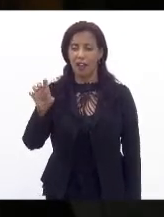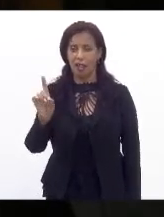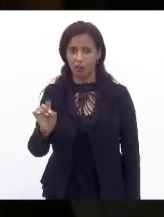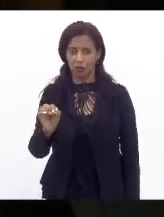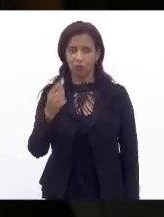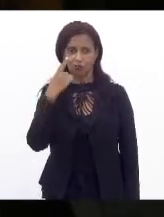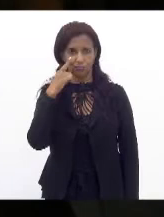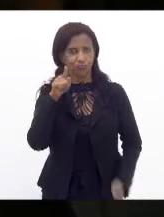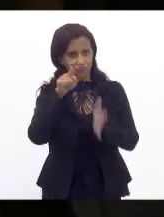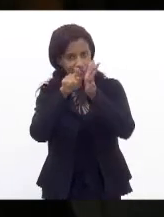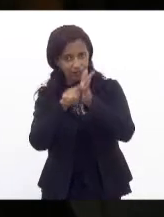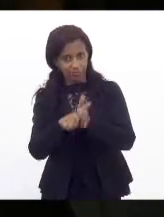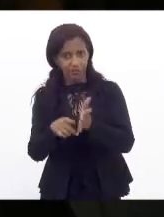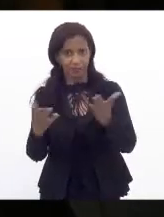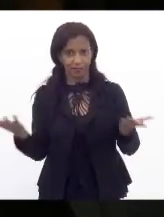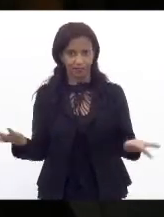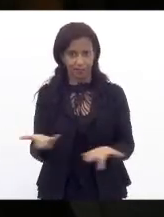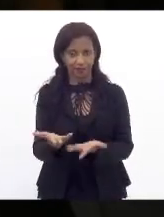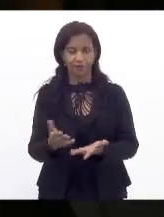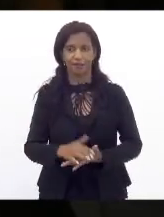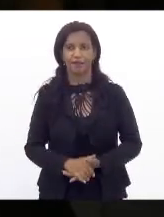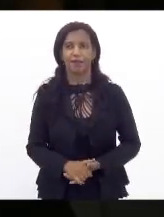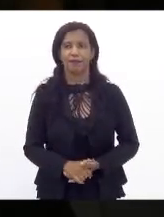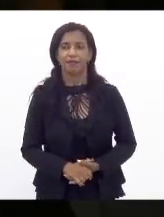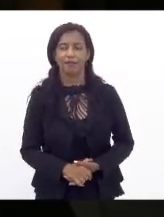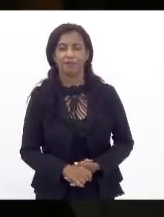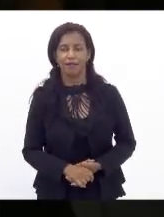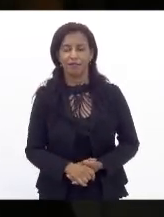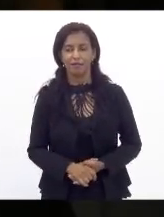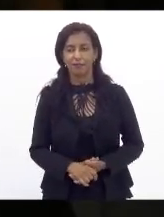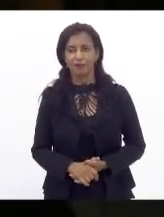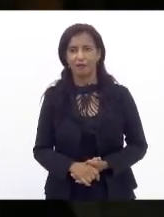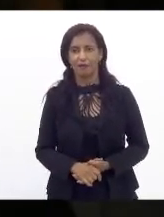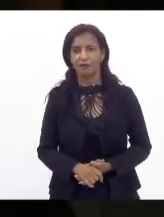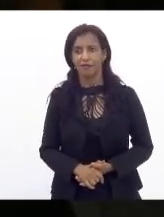Verifiquei aqui, senhora presidência, que